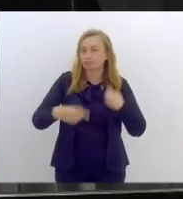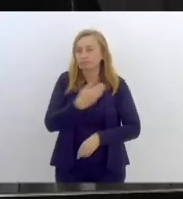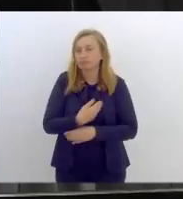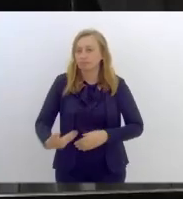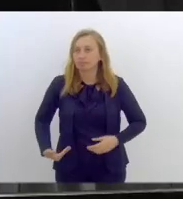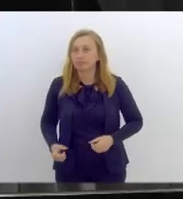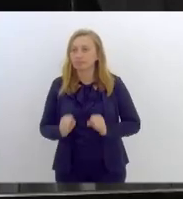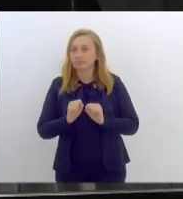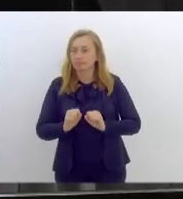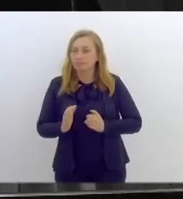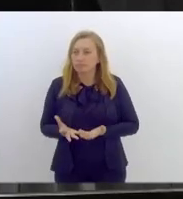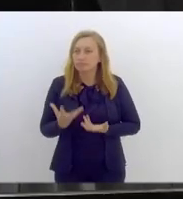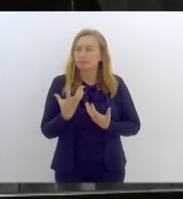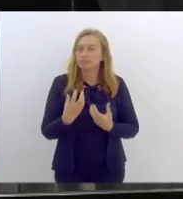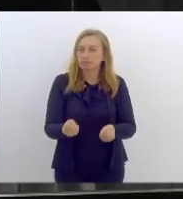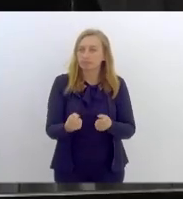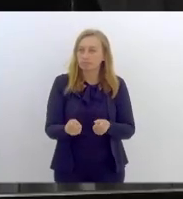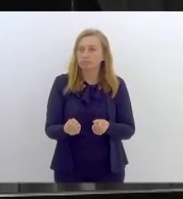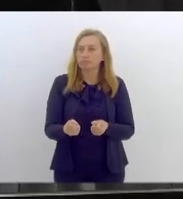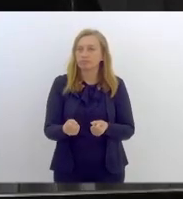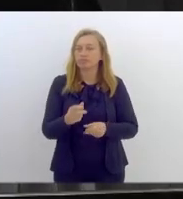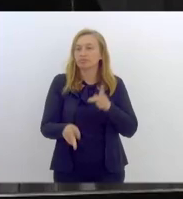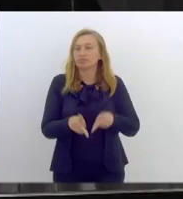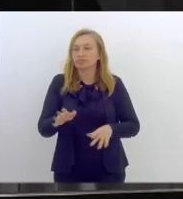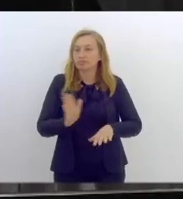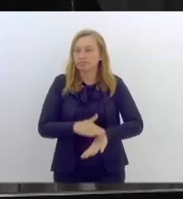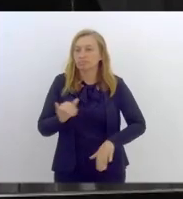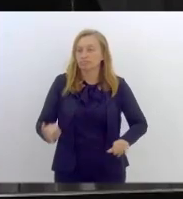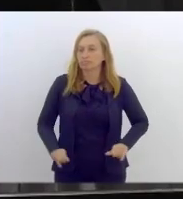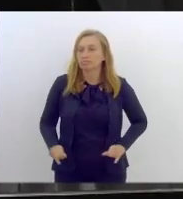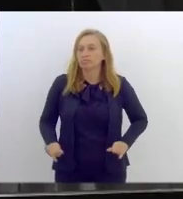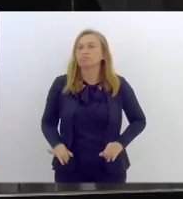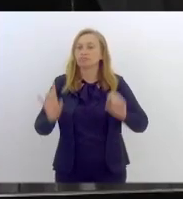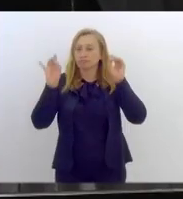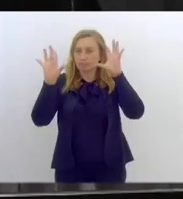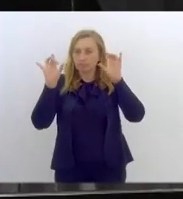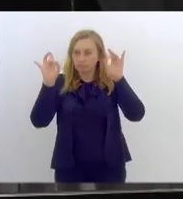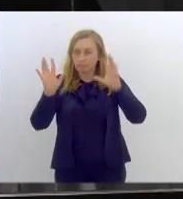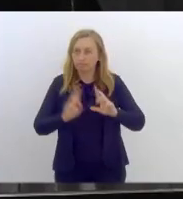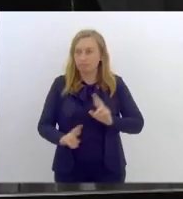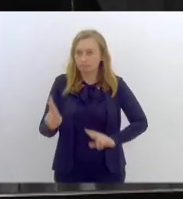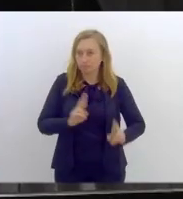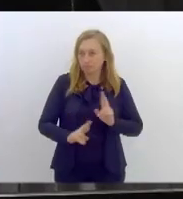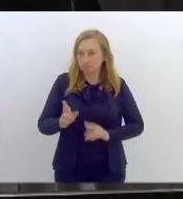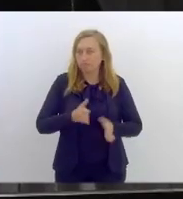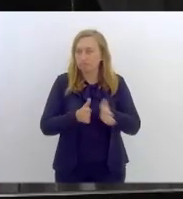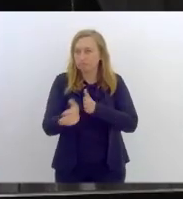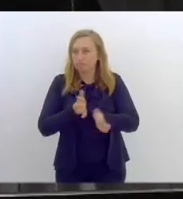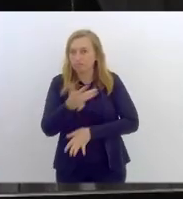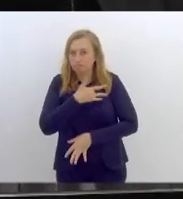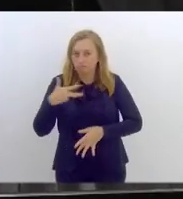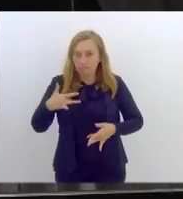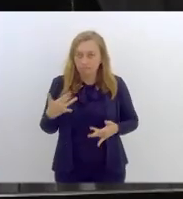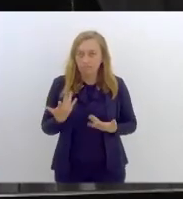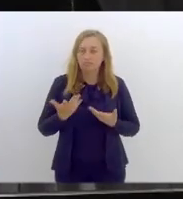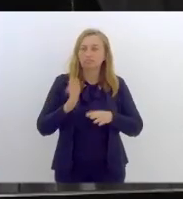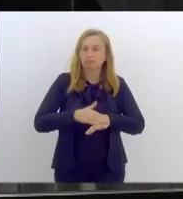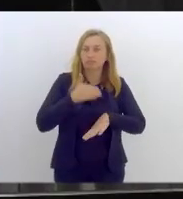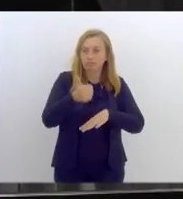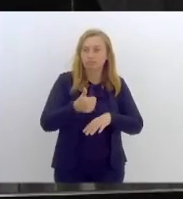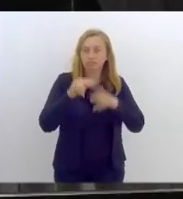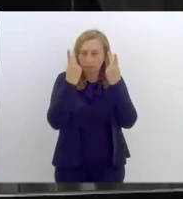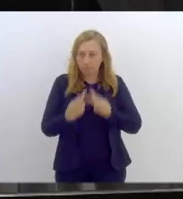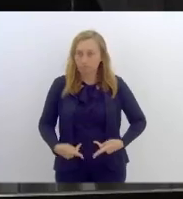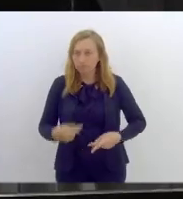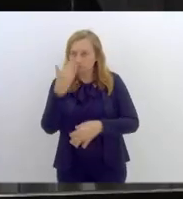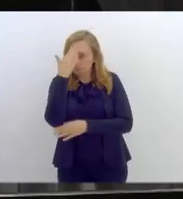que a gente possa colher a população que mais sofre em especial com relação ao acesso à saúde com relação a dignidade humana